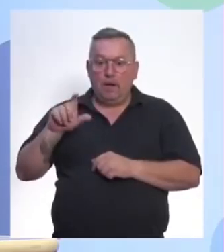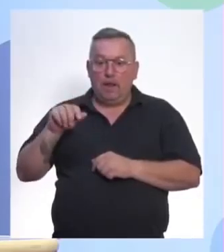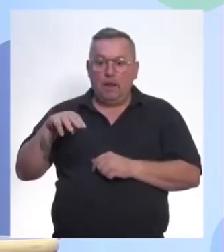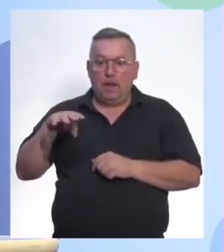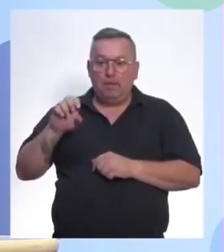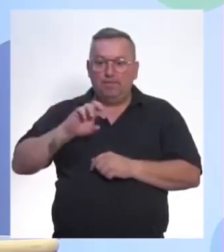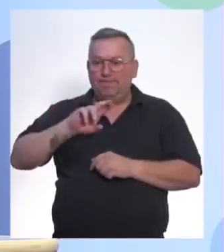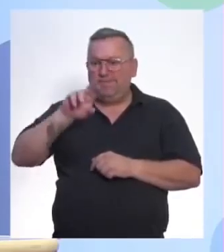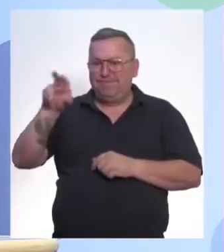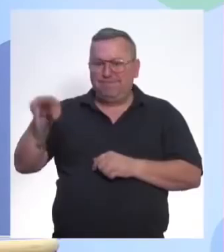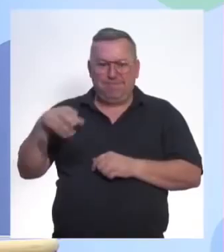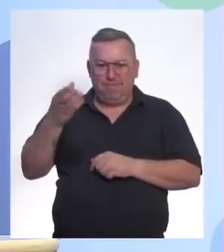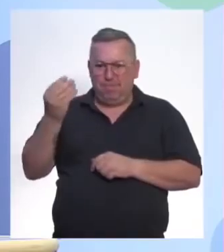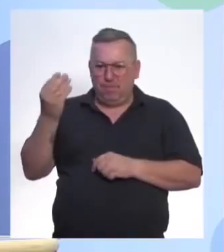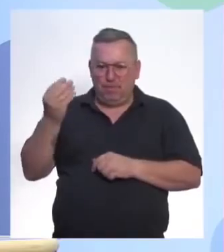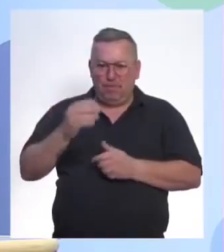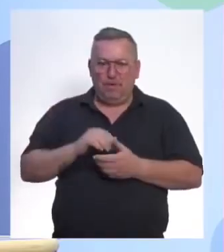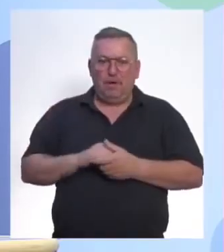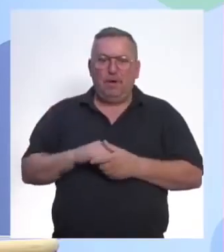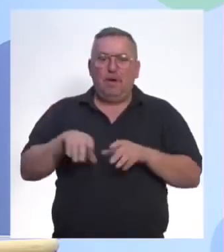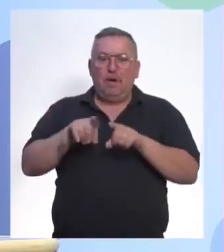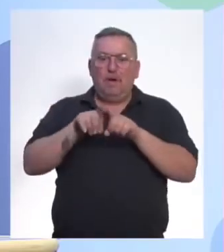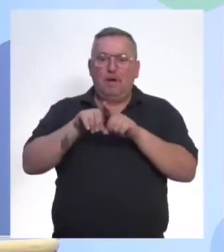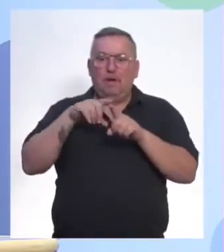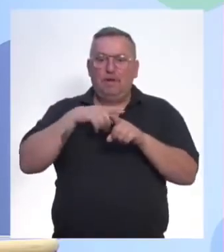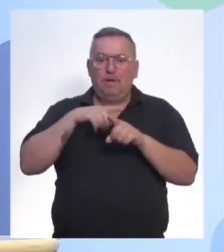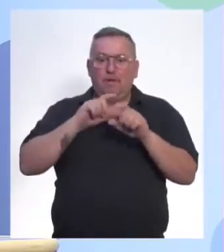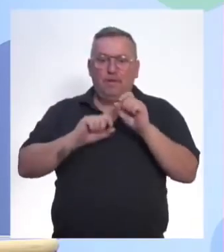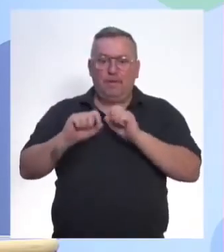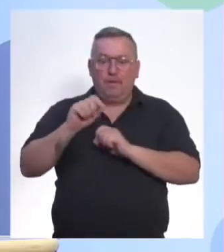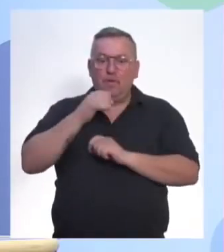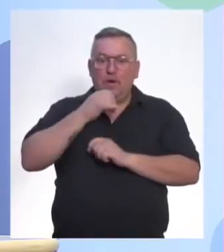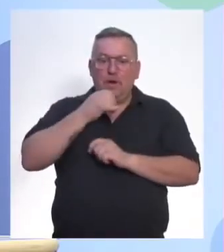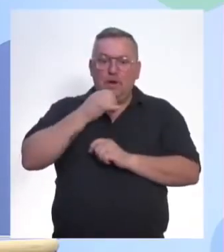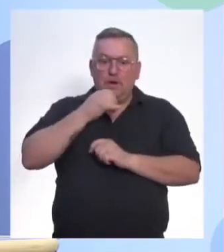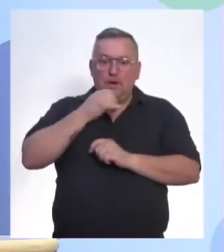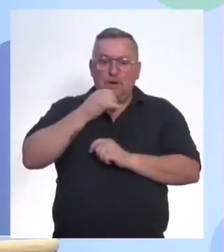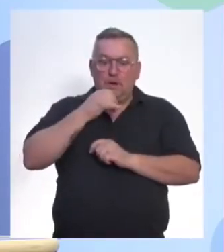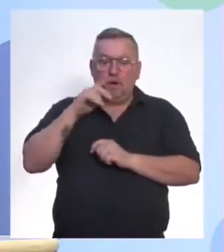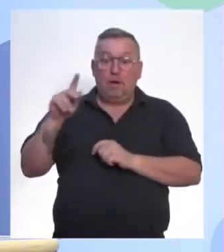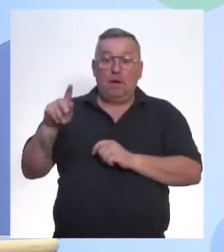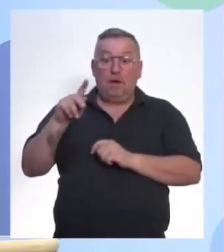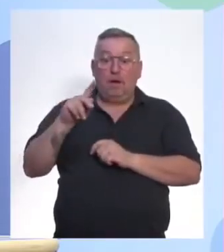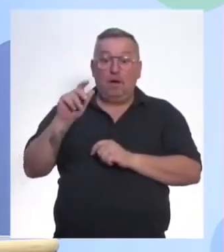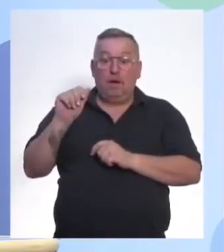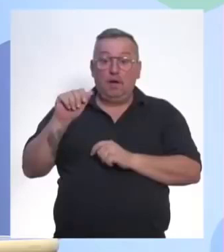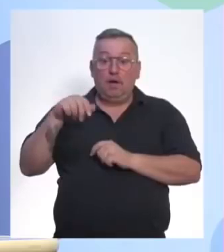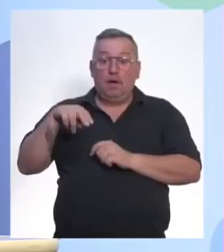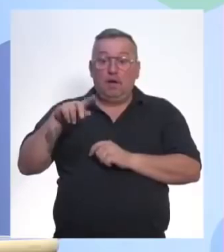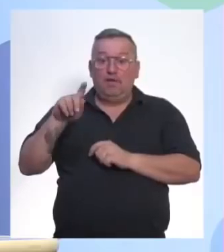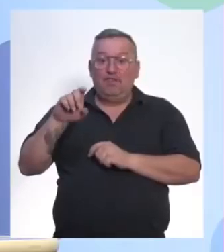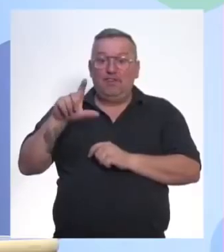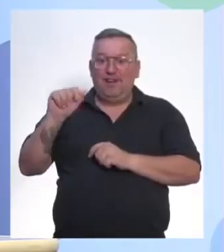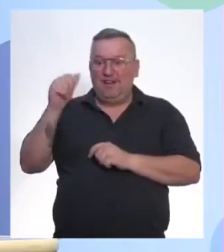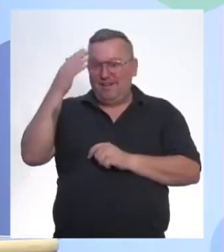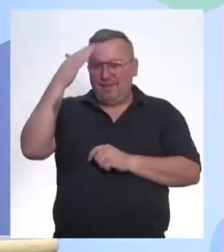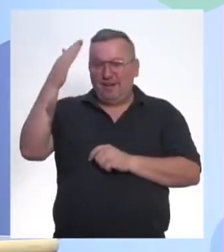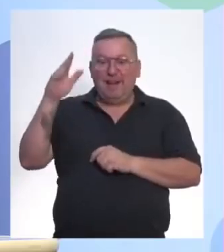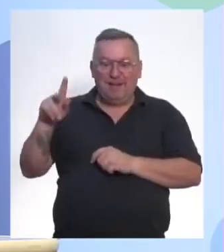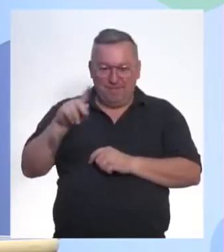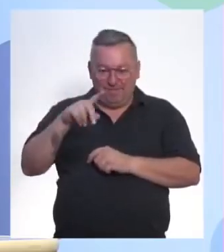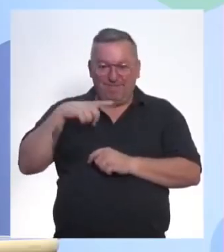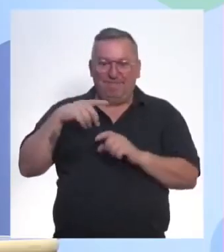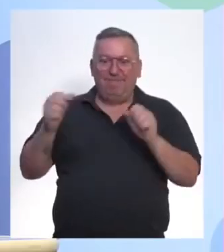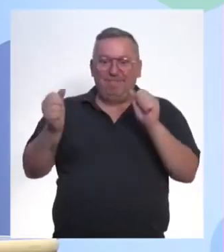Gabriele, Lavínia e mais um monte. Mas a gente também tem, por exemplo, a professora Ângela. Obrigada, professora, por estar